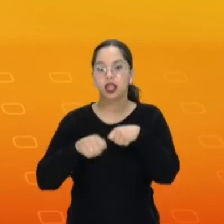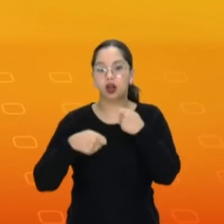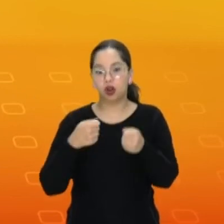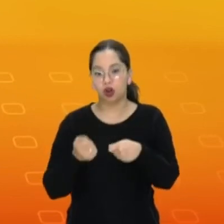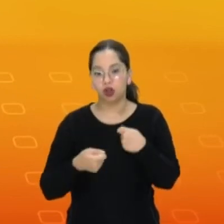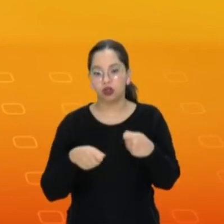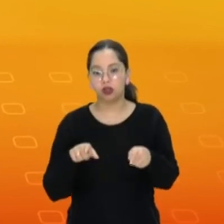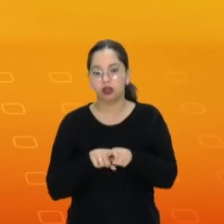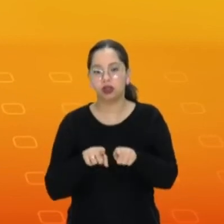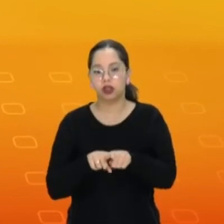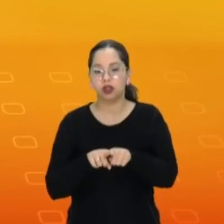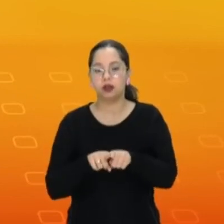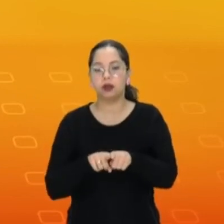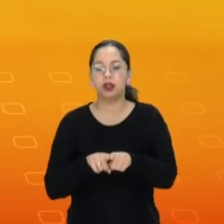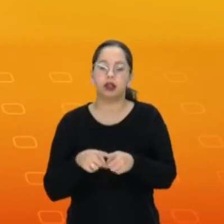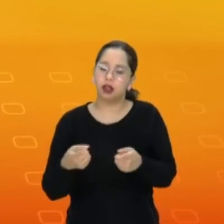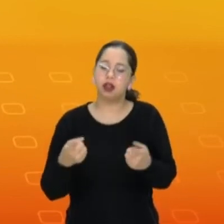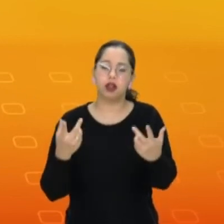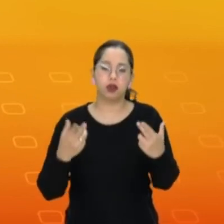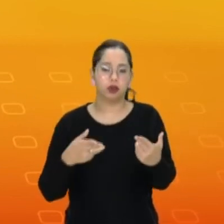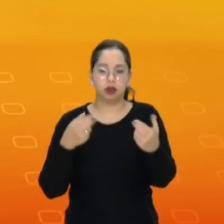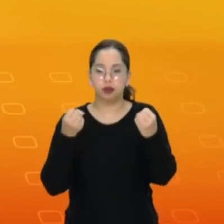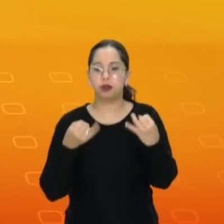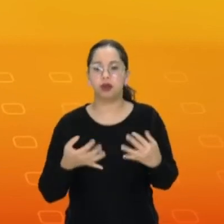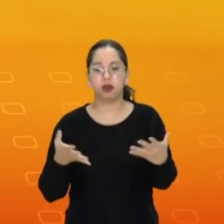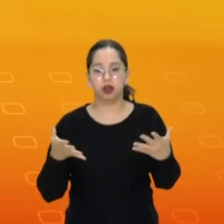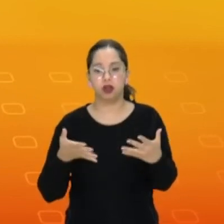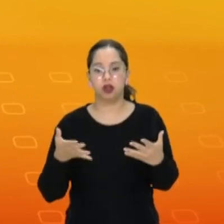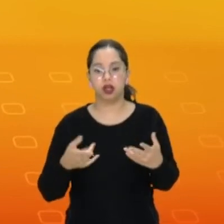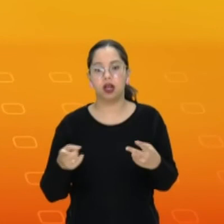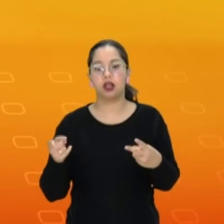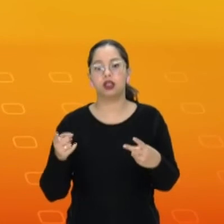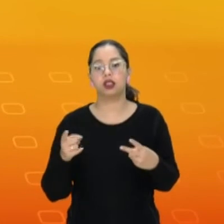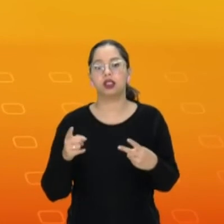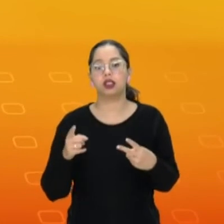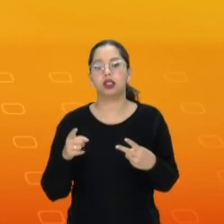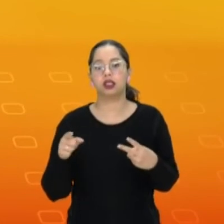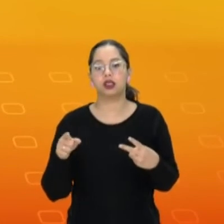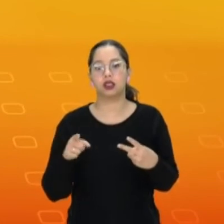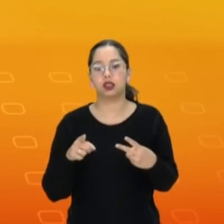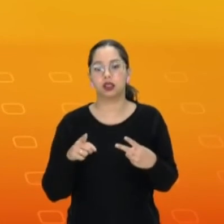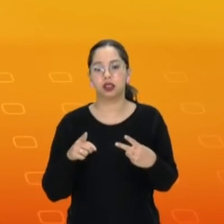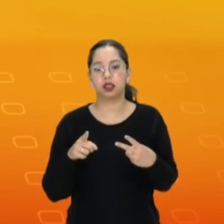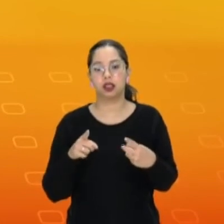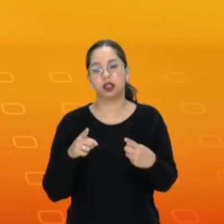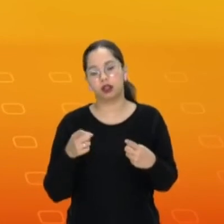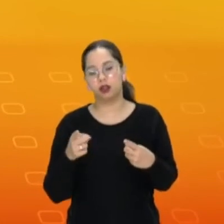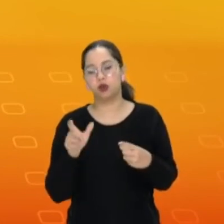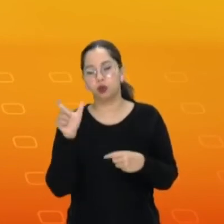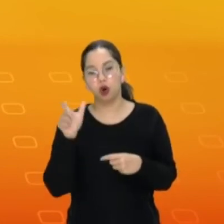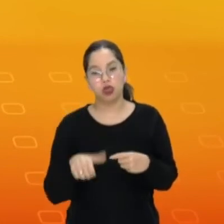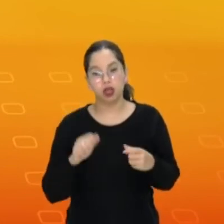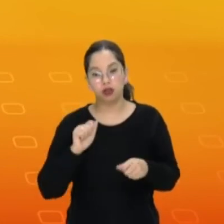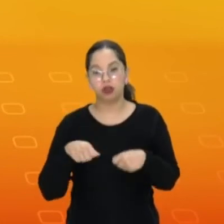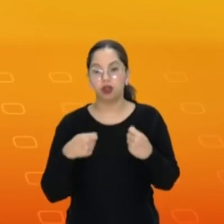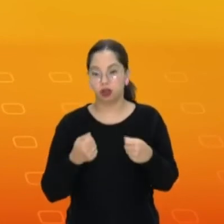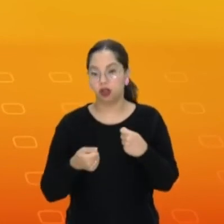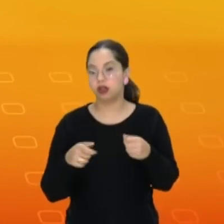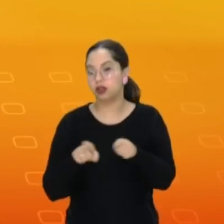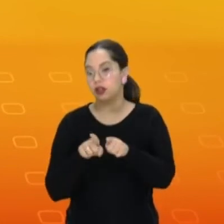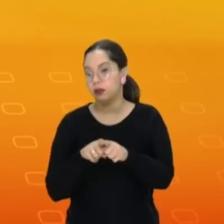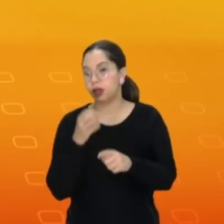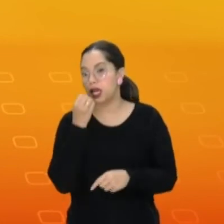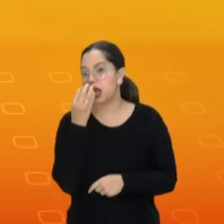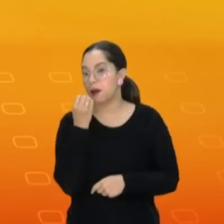alternativas JP mercado enfim a a parte do modelo de negócio também acho que cabe a gente pensar na questão financeira